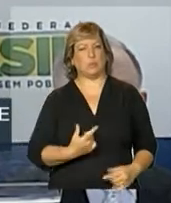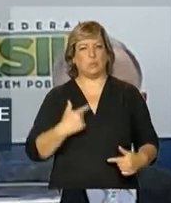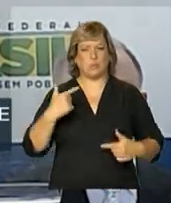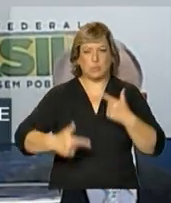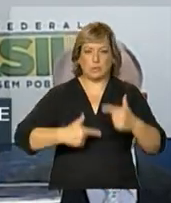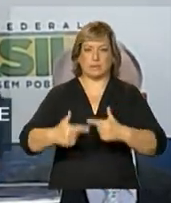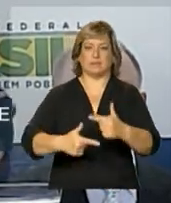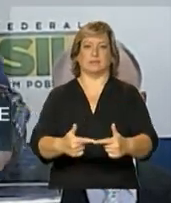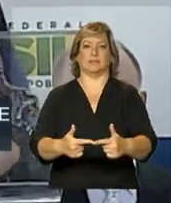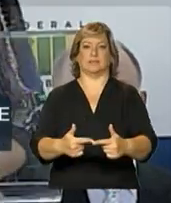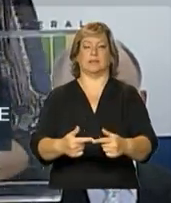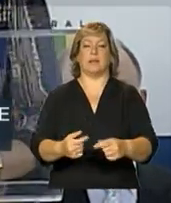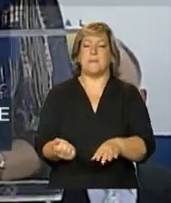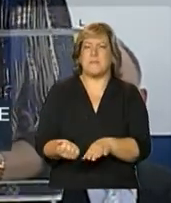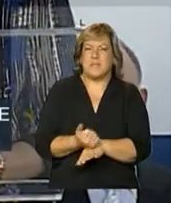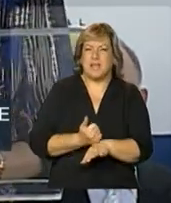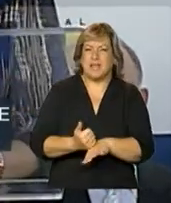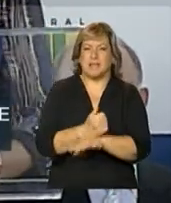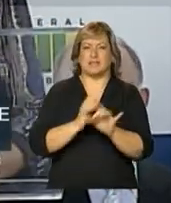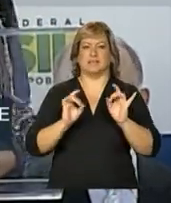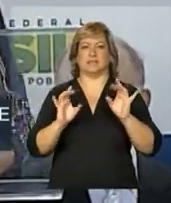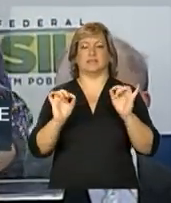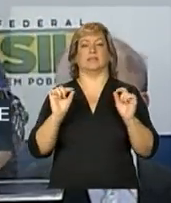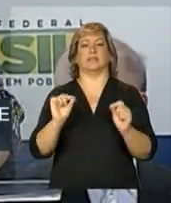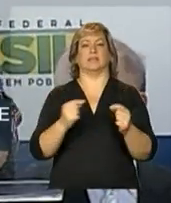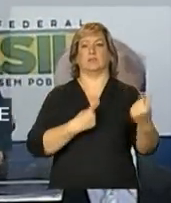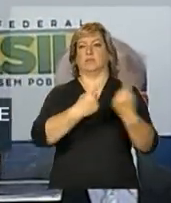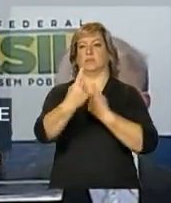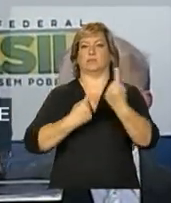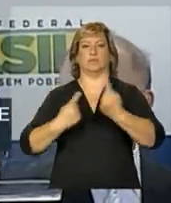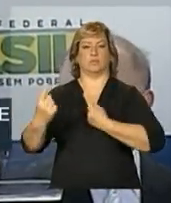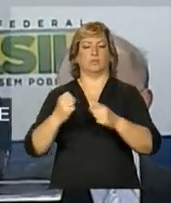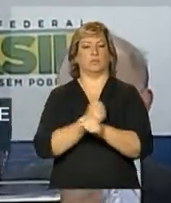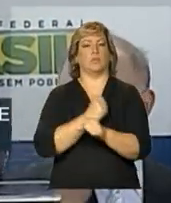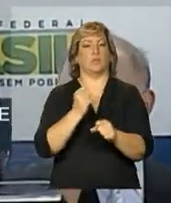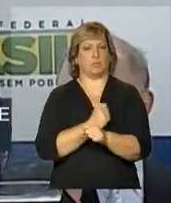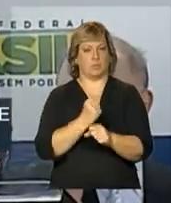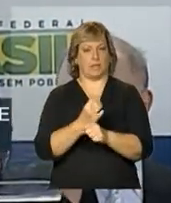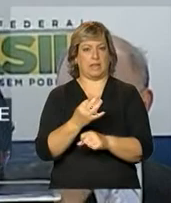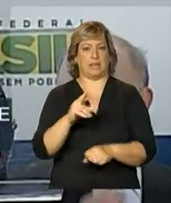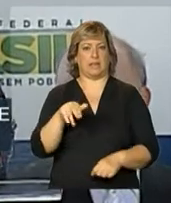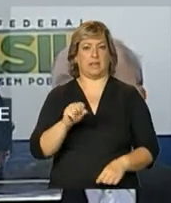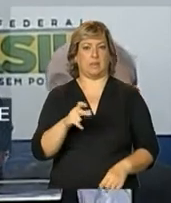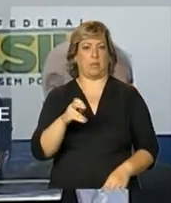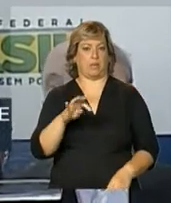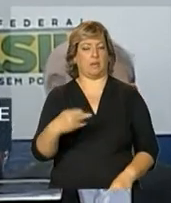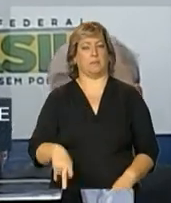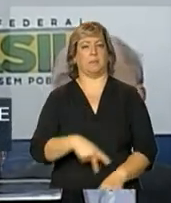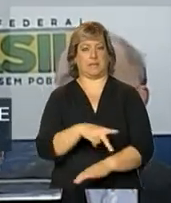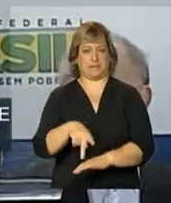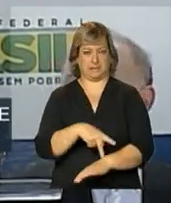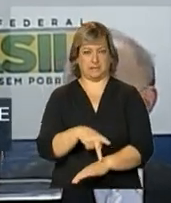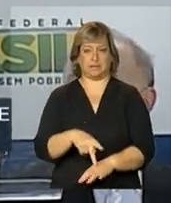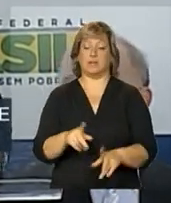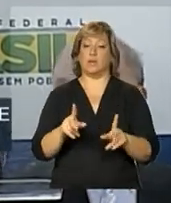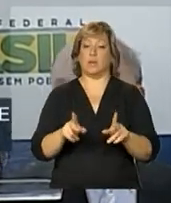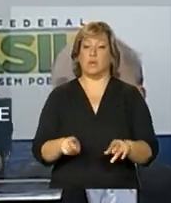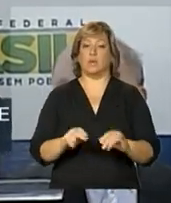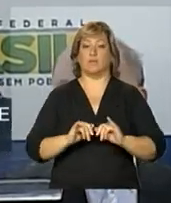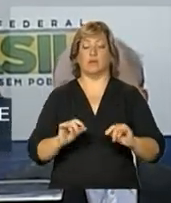fim de aprimorar a infraestrutura de transporte do nosso país e Como disse